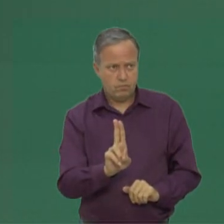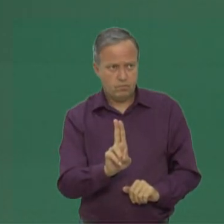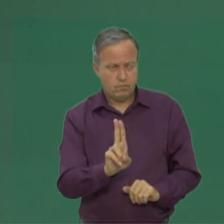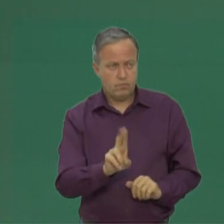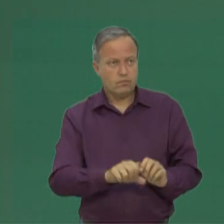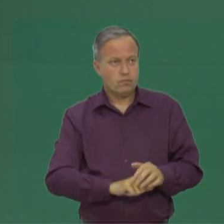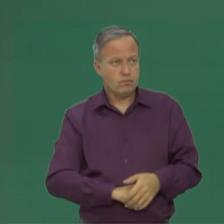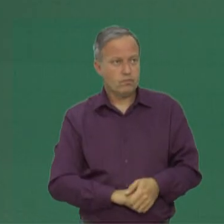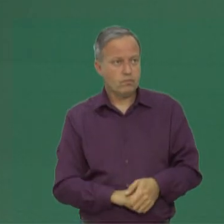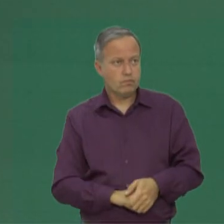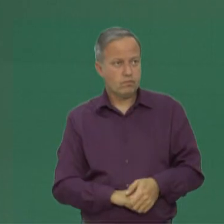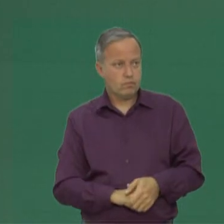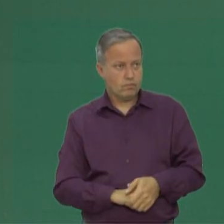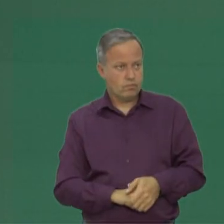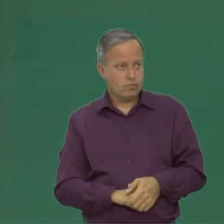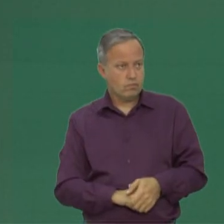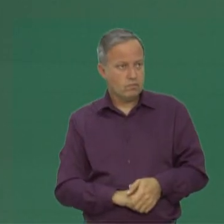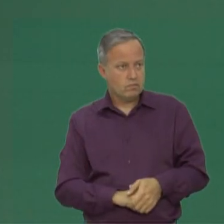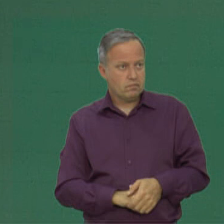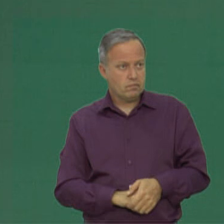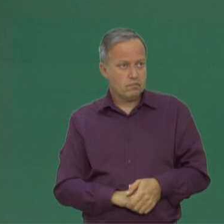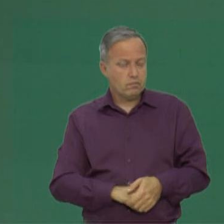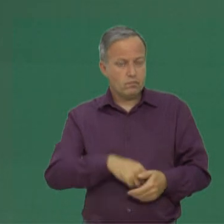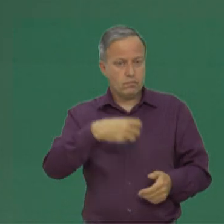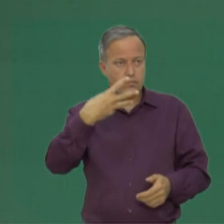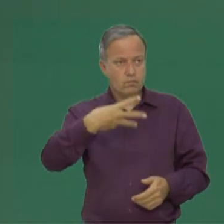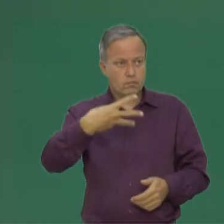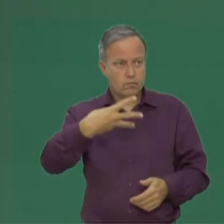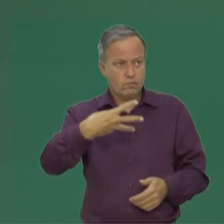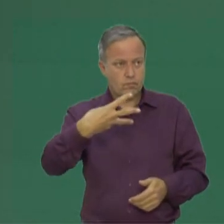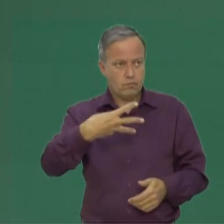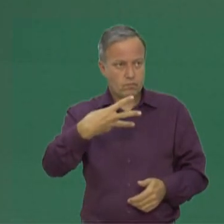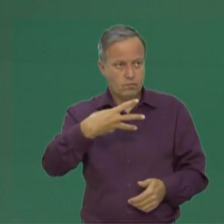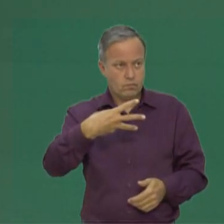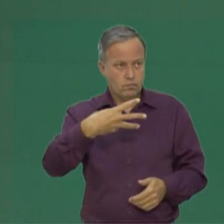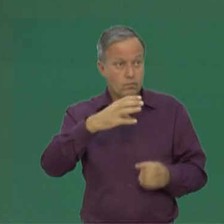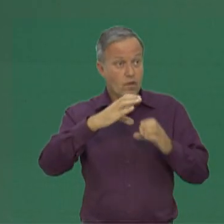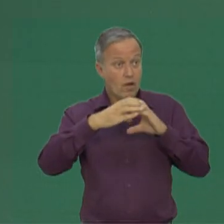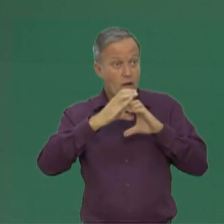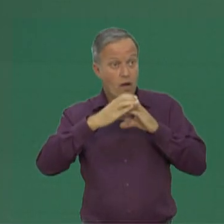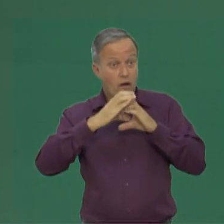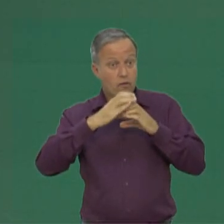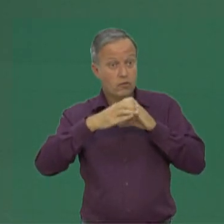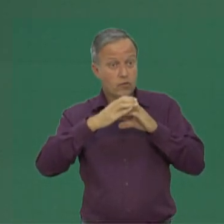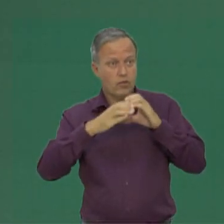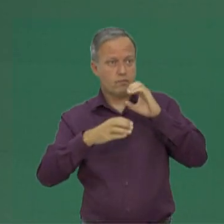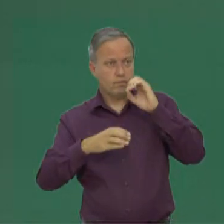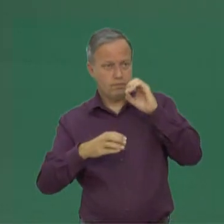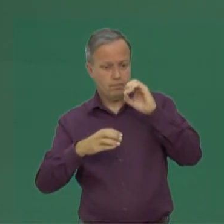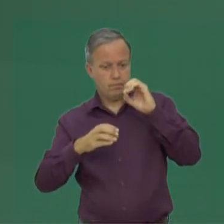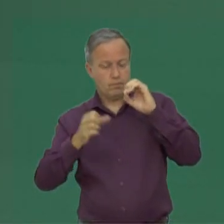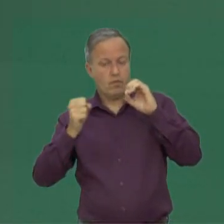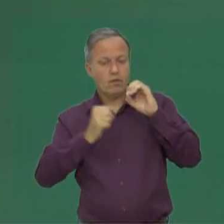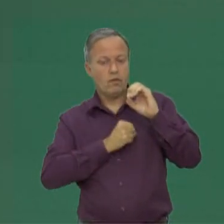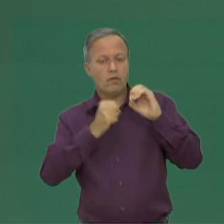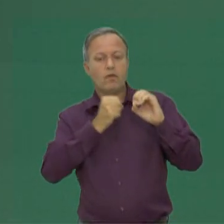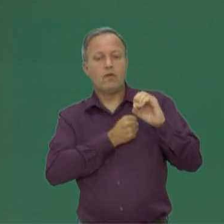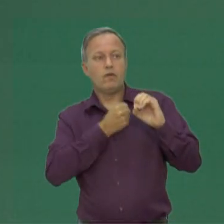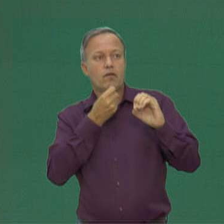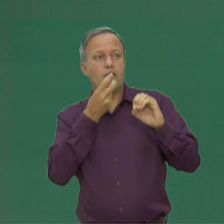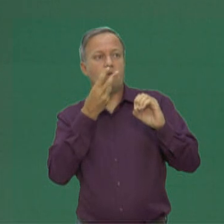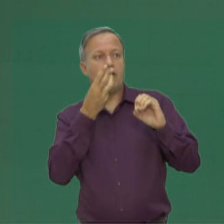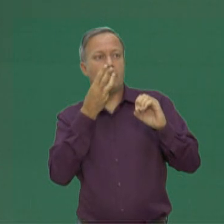U. E terceira, la conjunción O entre numerales